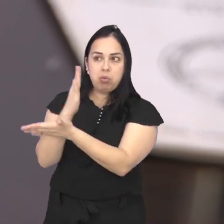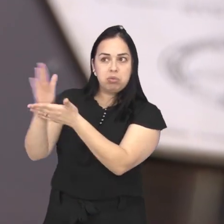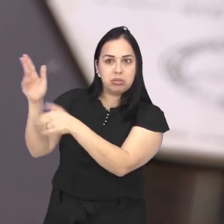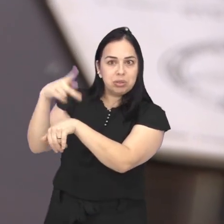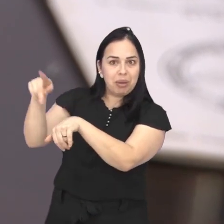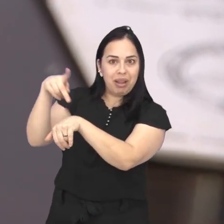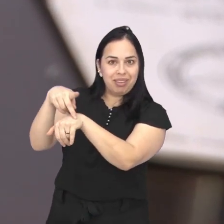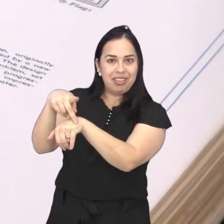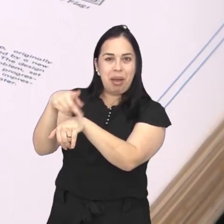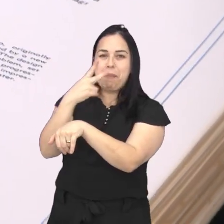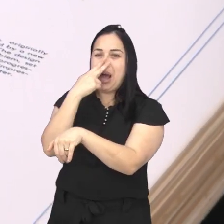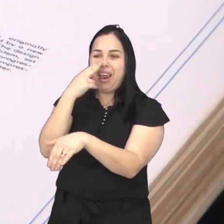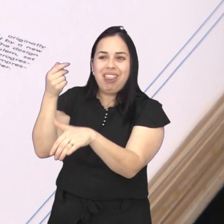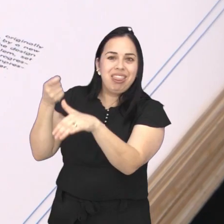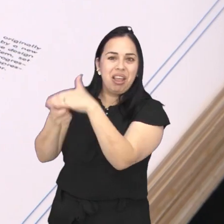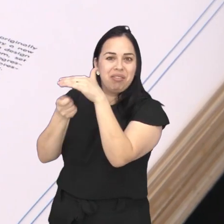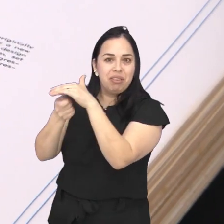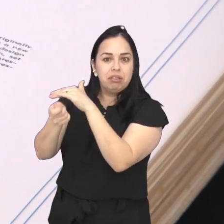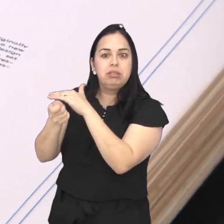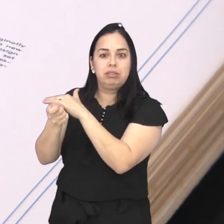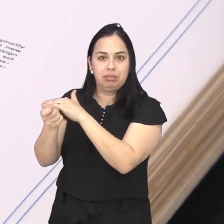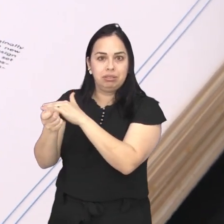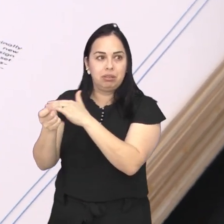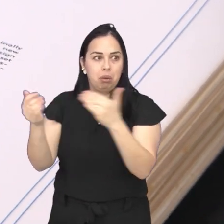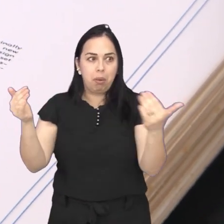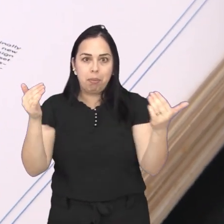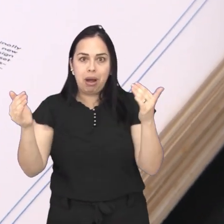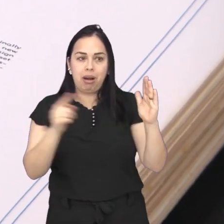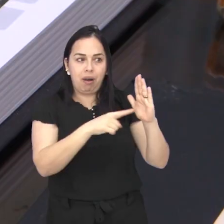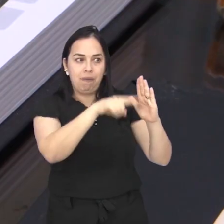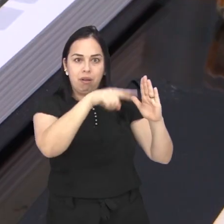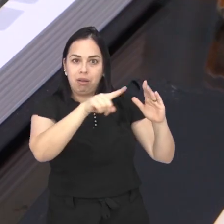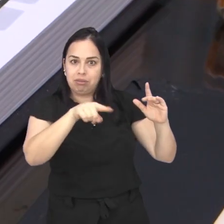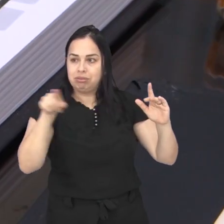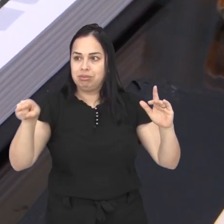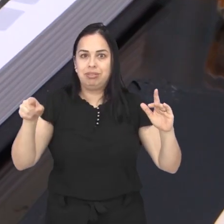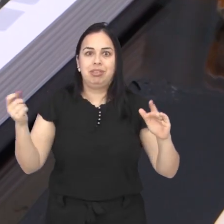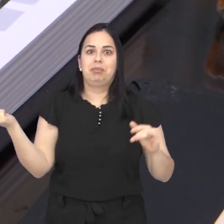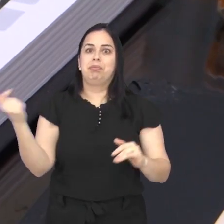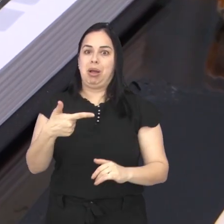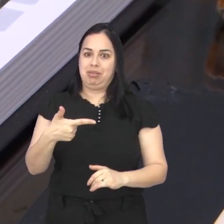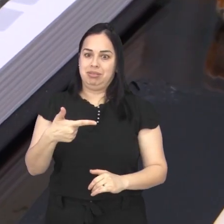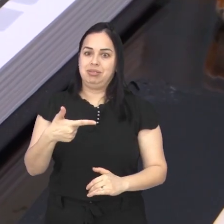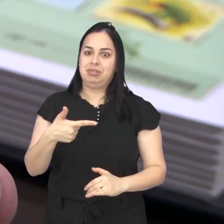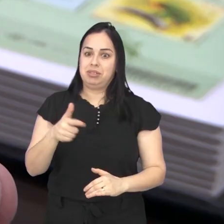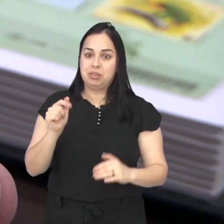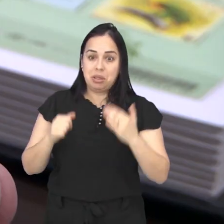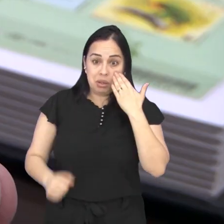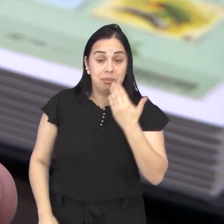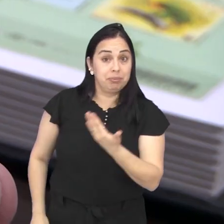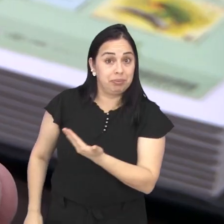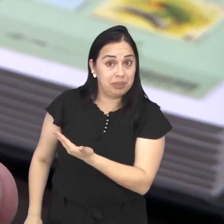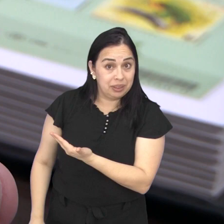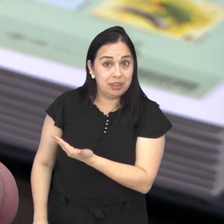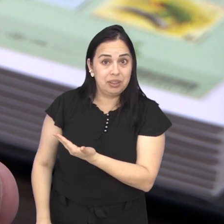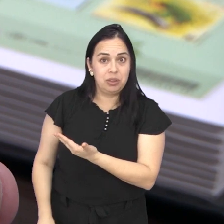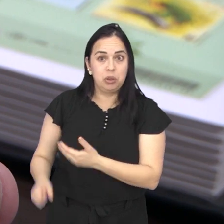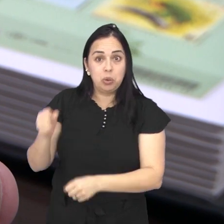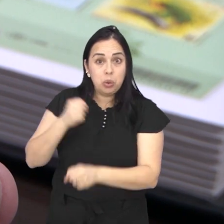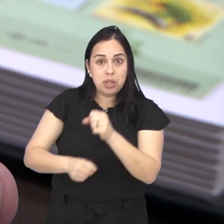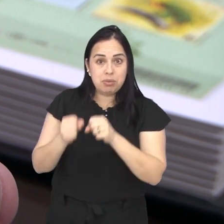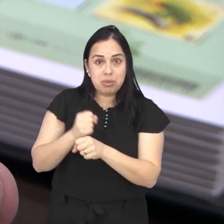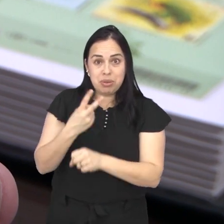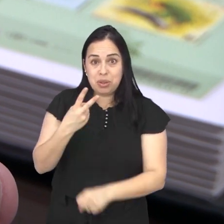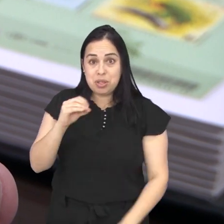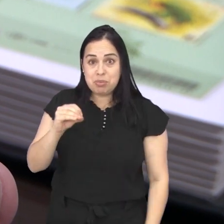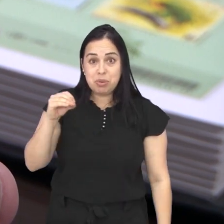certos países, são investimentos que rendem mais até que a Bolsa de Valores. A peça original do Olho